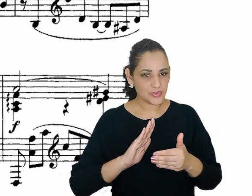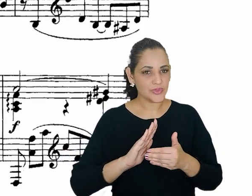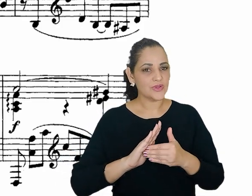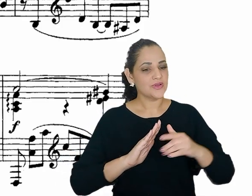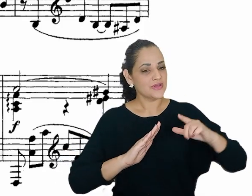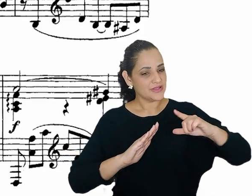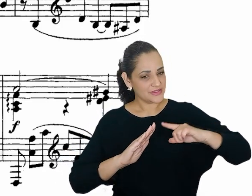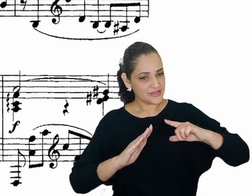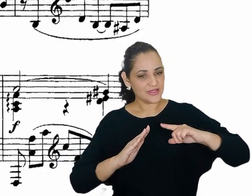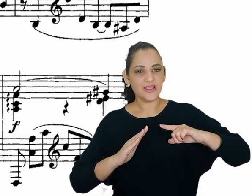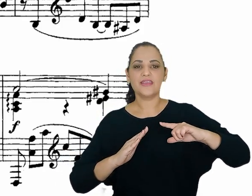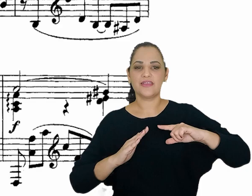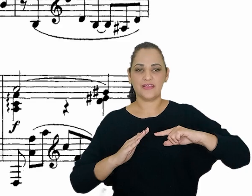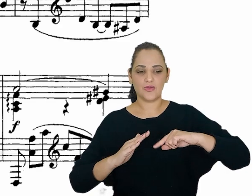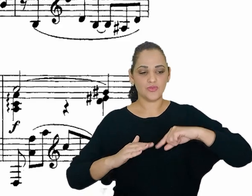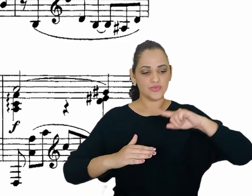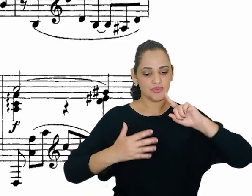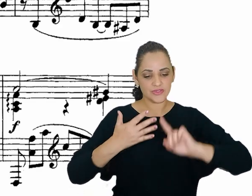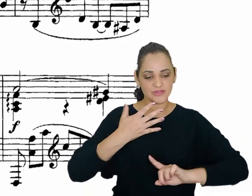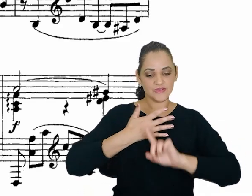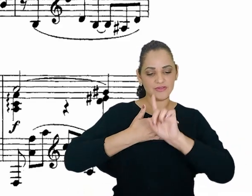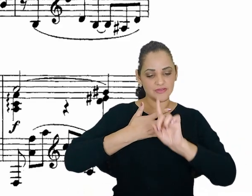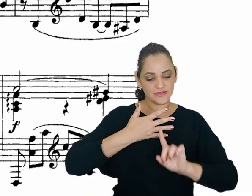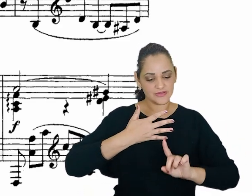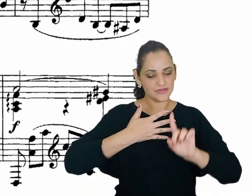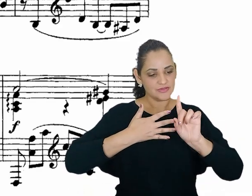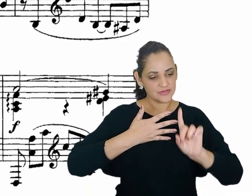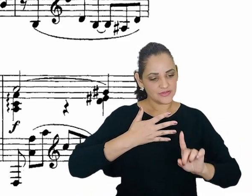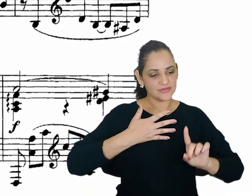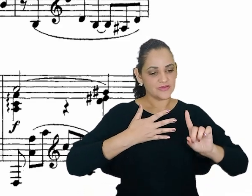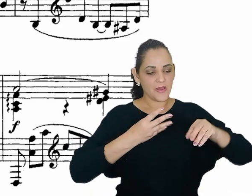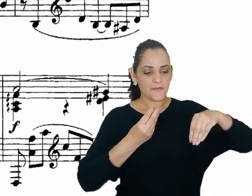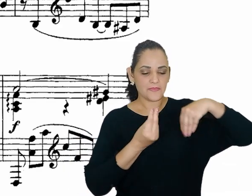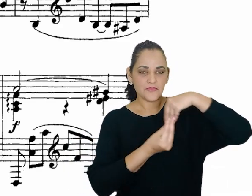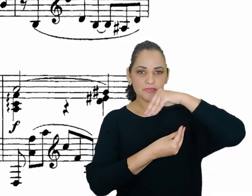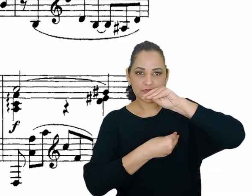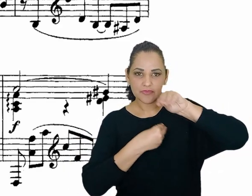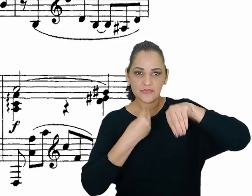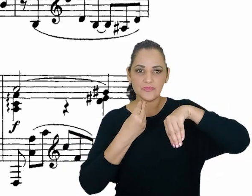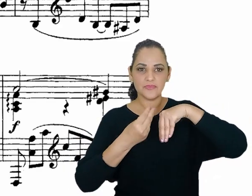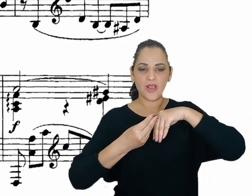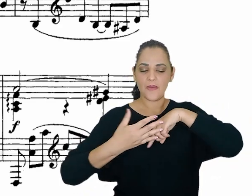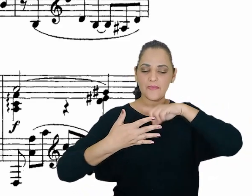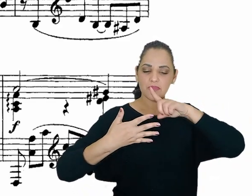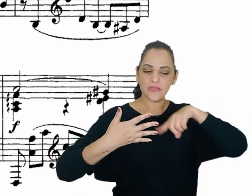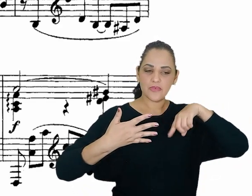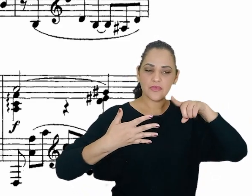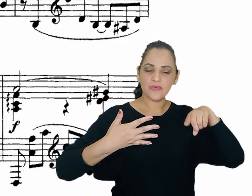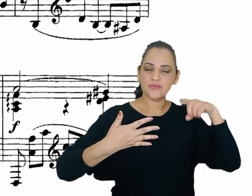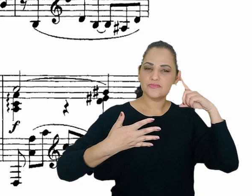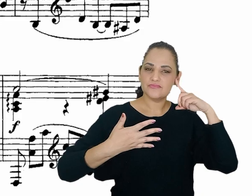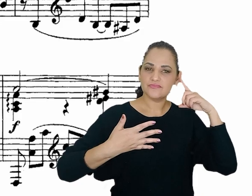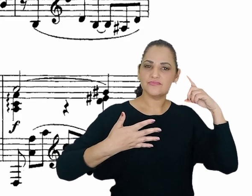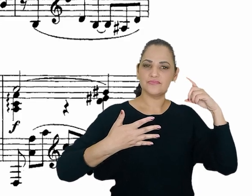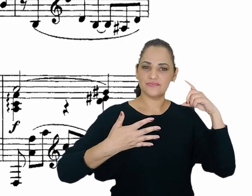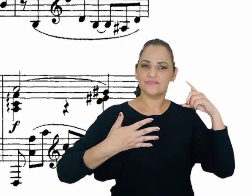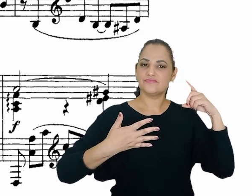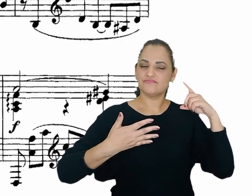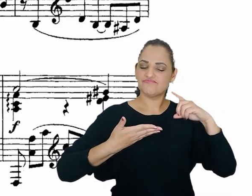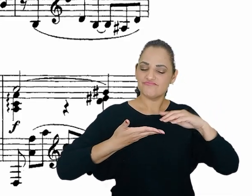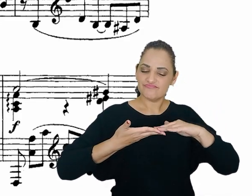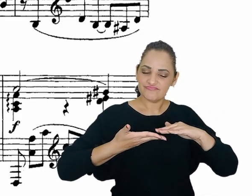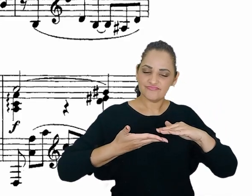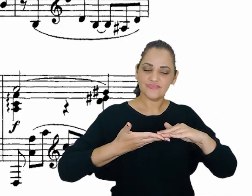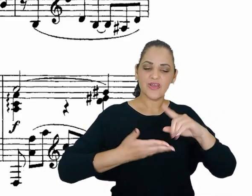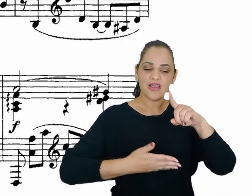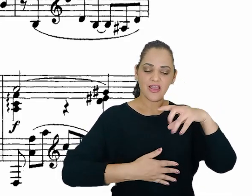de acompanhamento em saltos que se misturam à região da linha melódica, sonora e contemplativa.